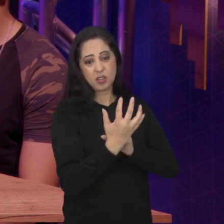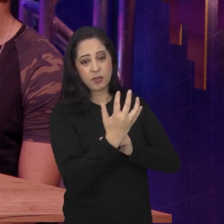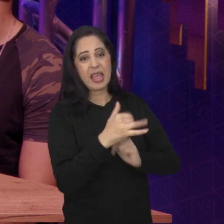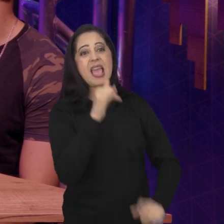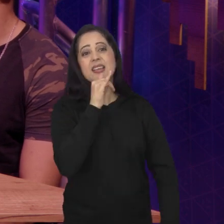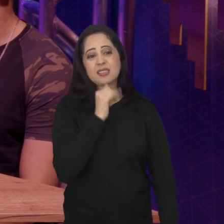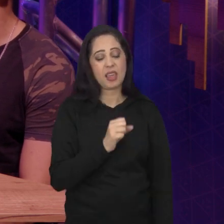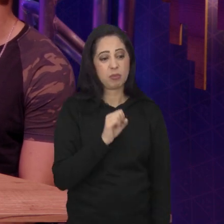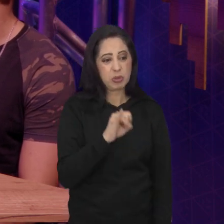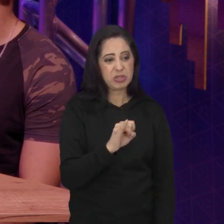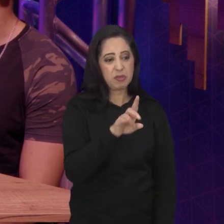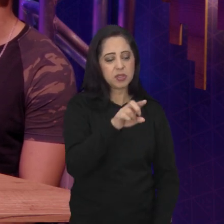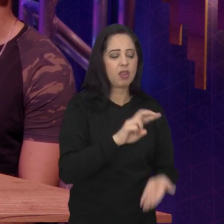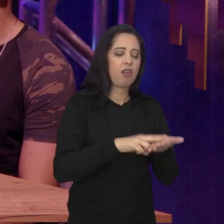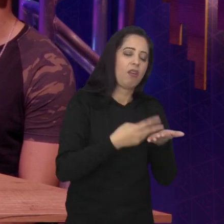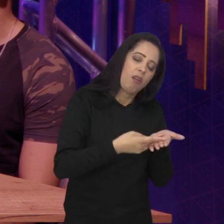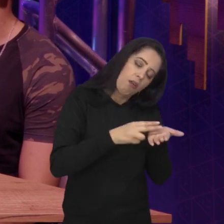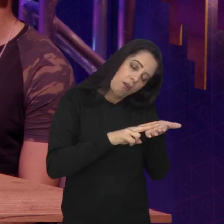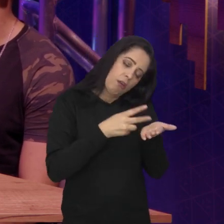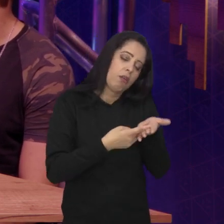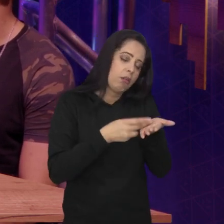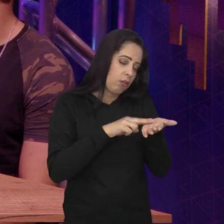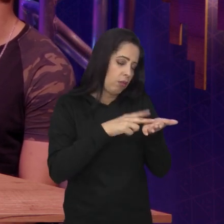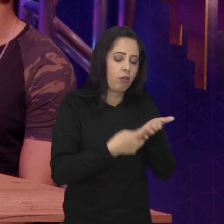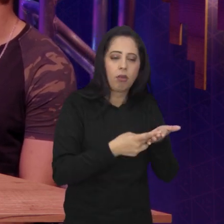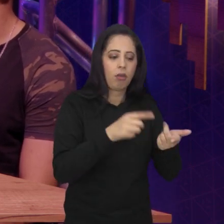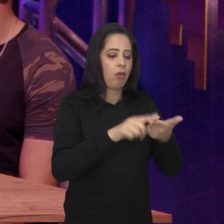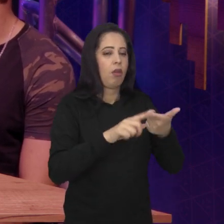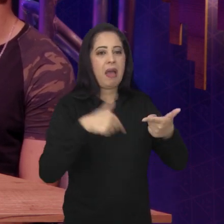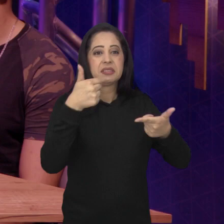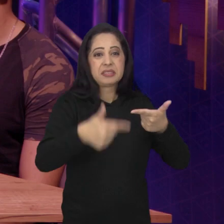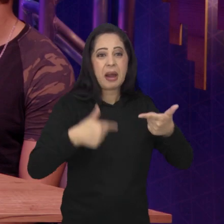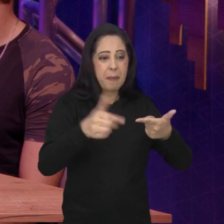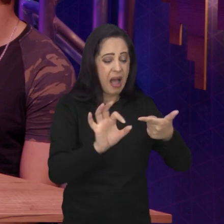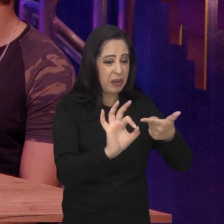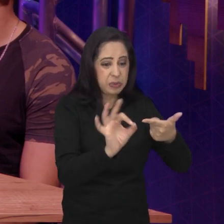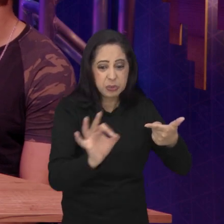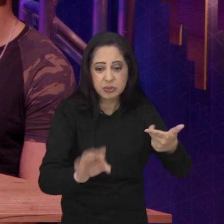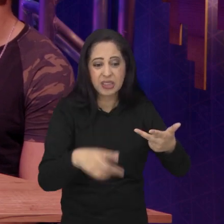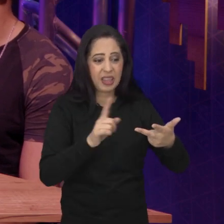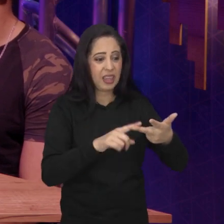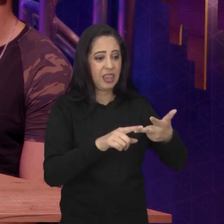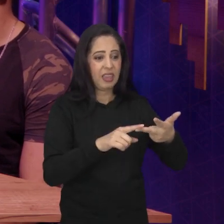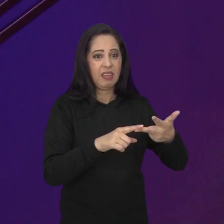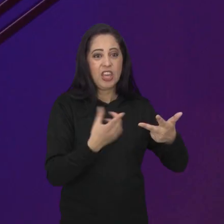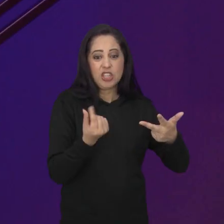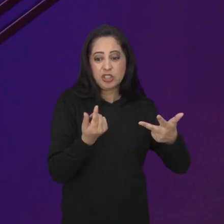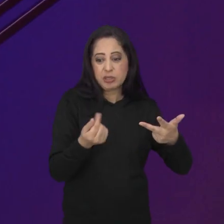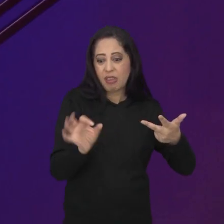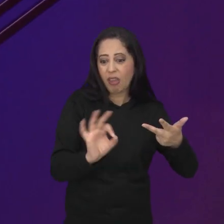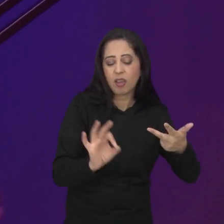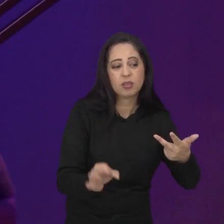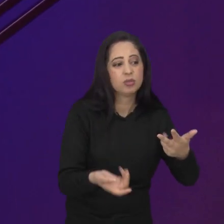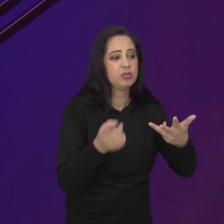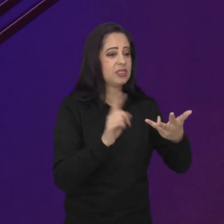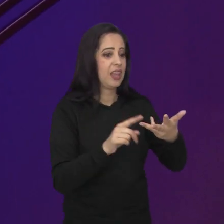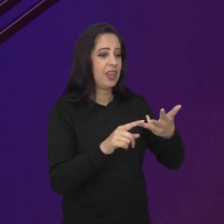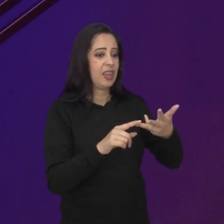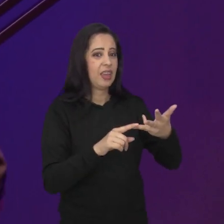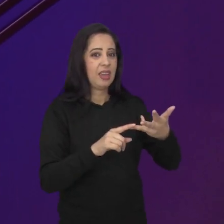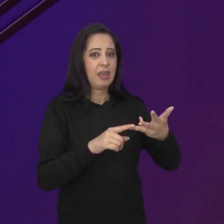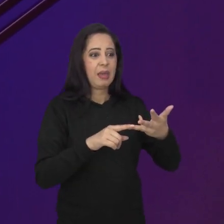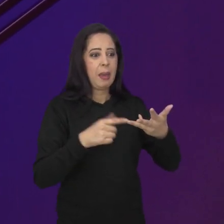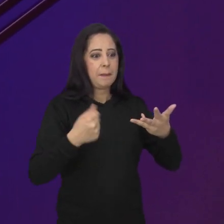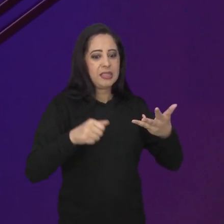afetam muito a gente. Então, por exemplo, se você não consegue dormir bem, se você não tem um emprego, se você não consegue se sustentar, se você está preocupado, tipo, vai sair de